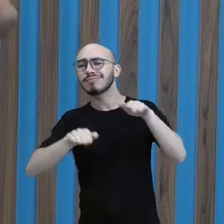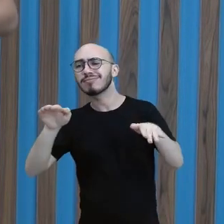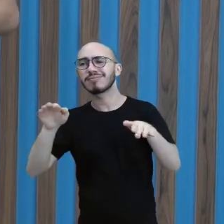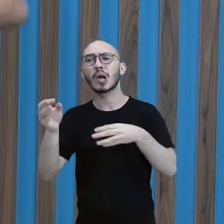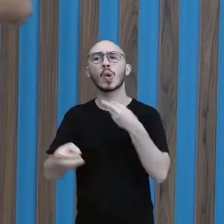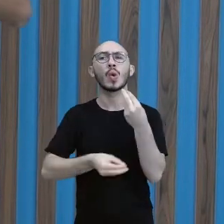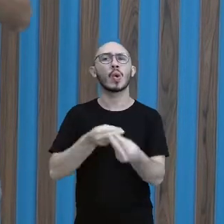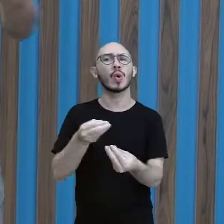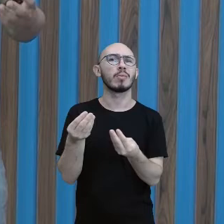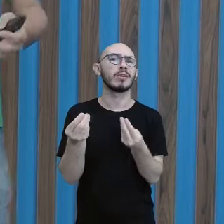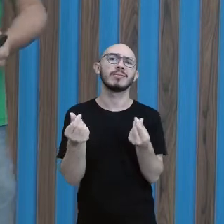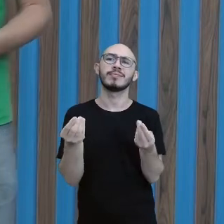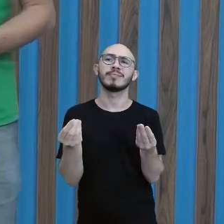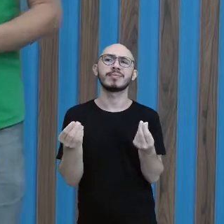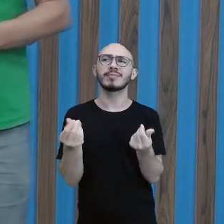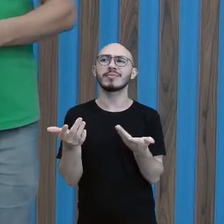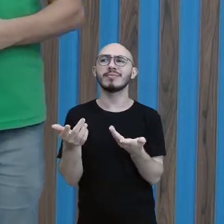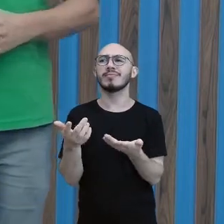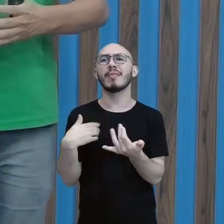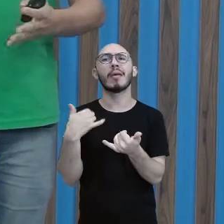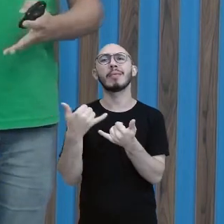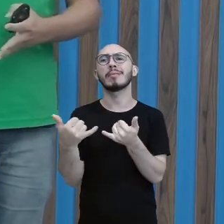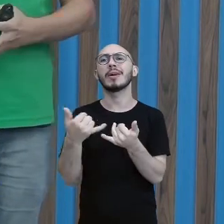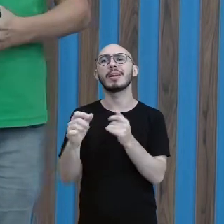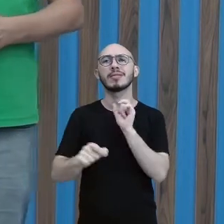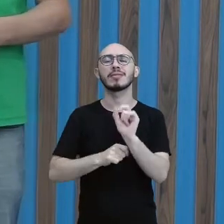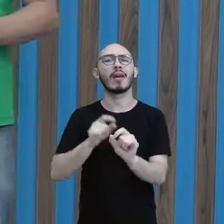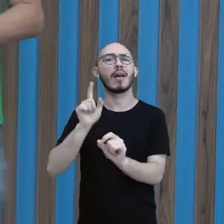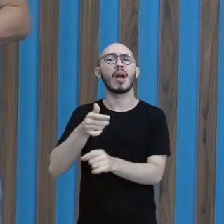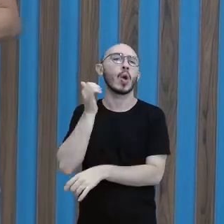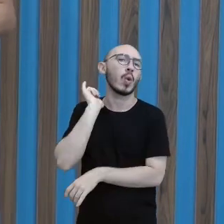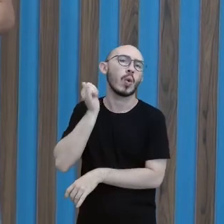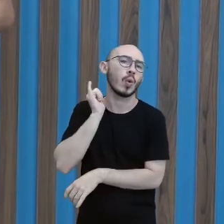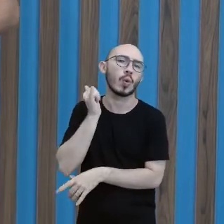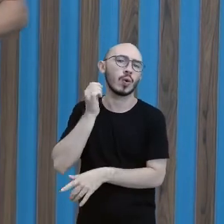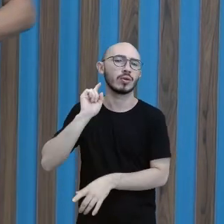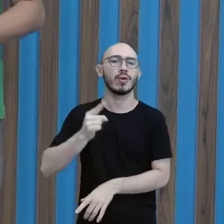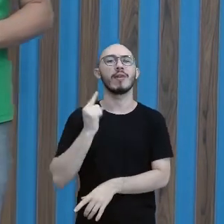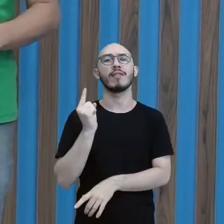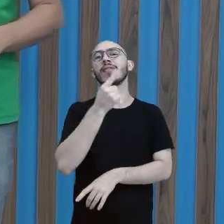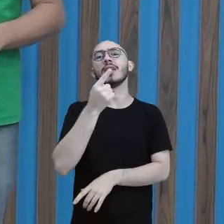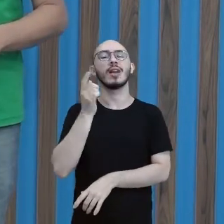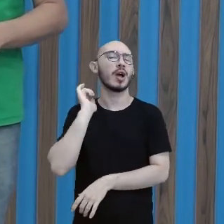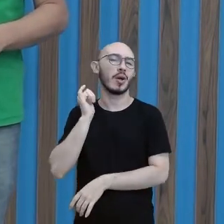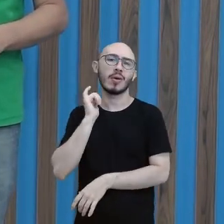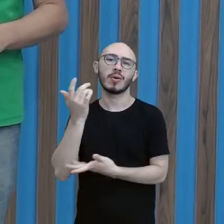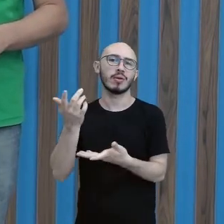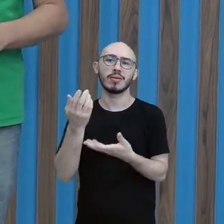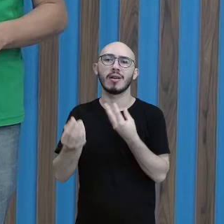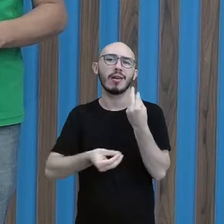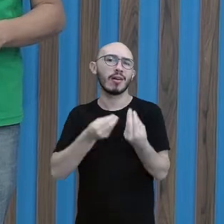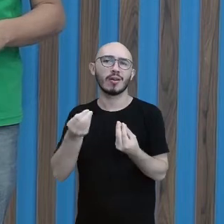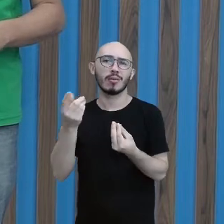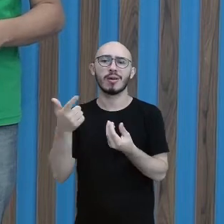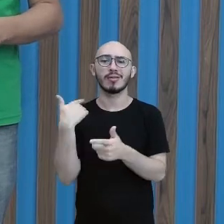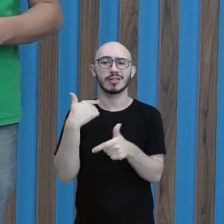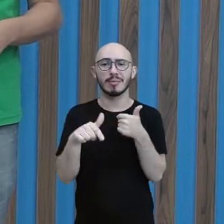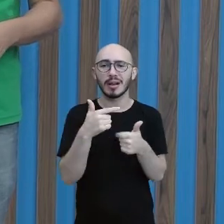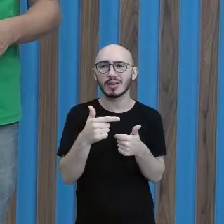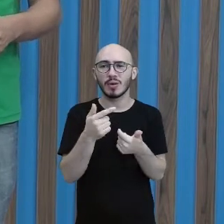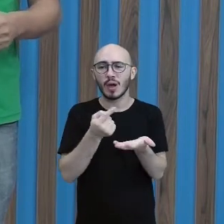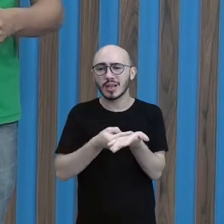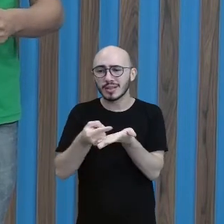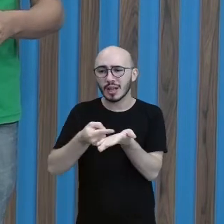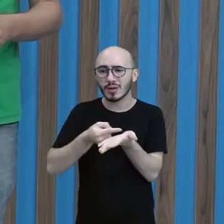isso parece sabe, é um conto, né, é um conto de fadas, né, essa ideia de que o trabalhador teria condições